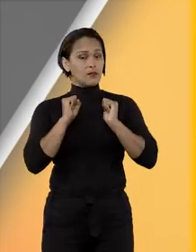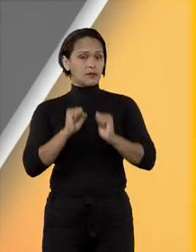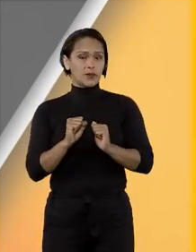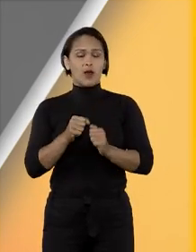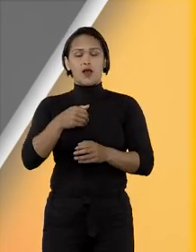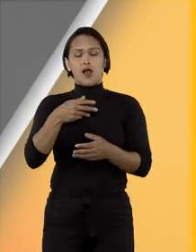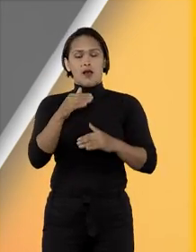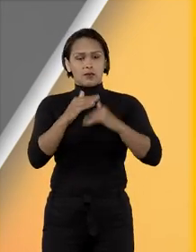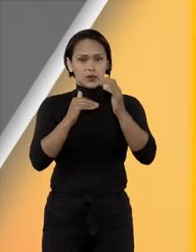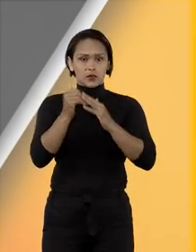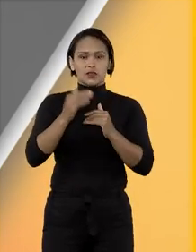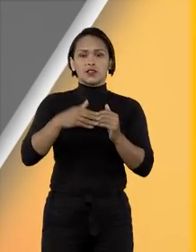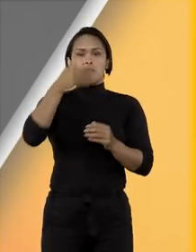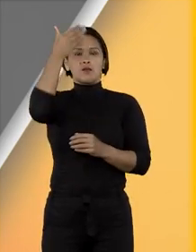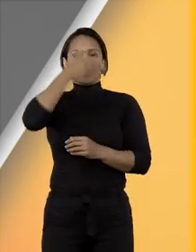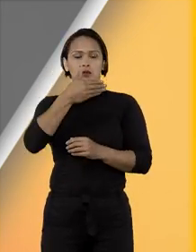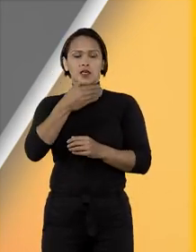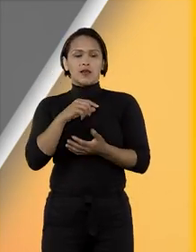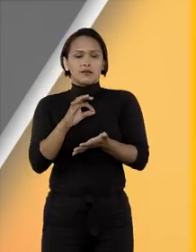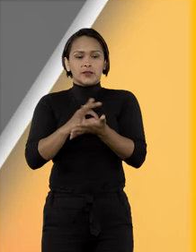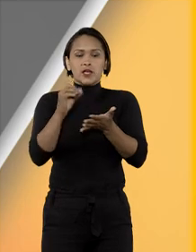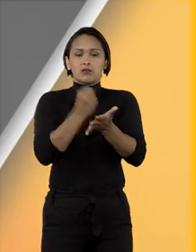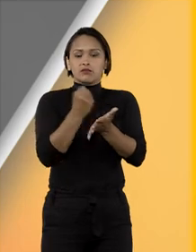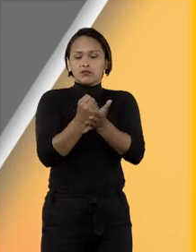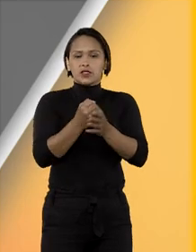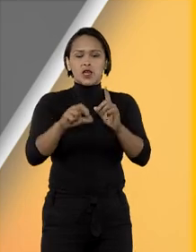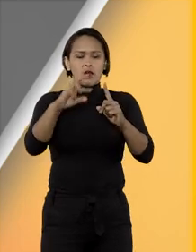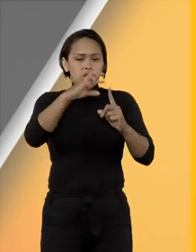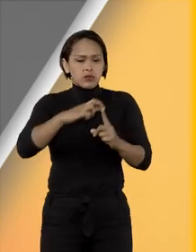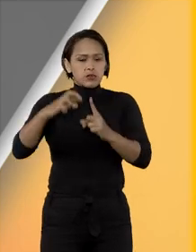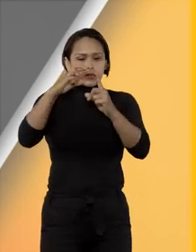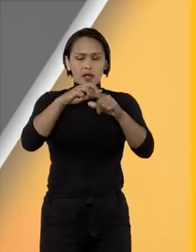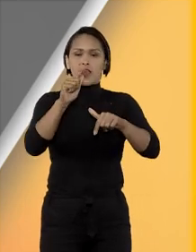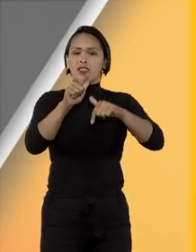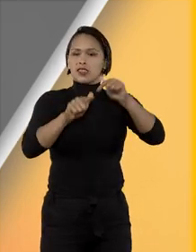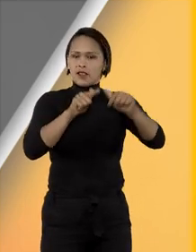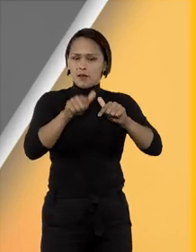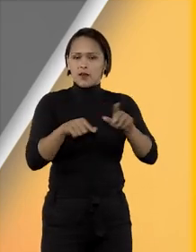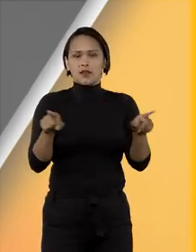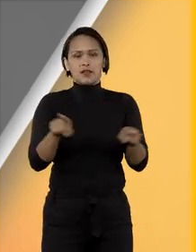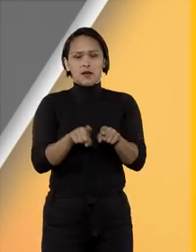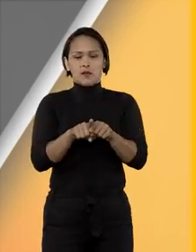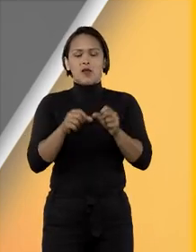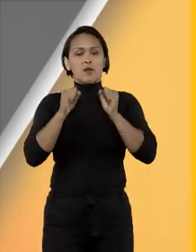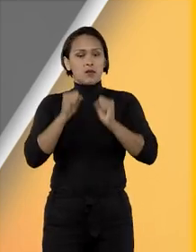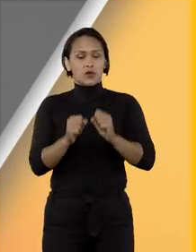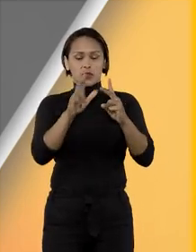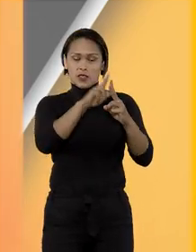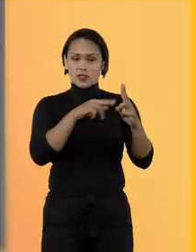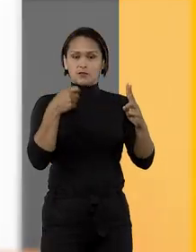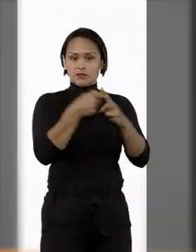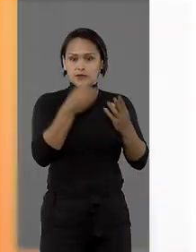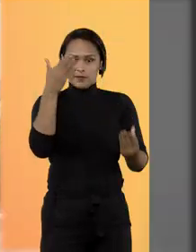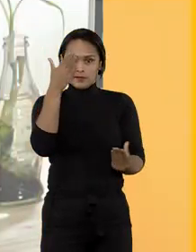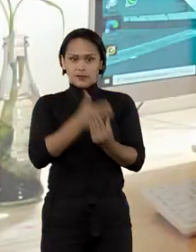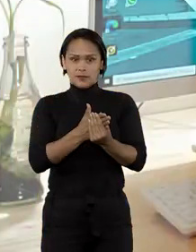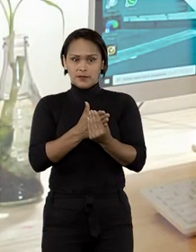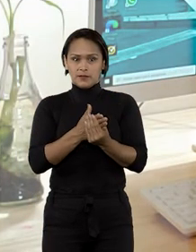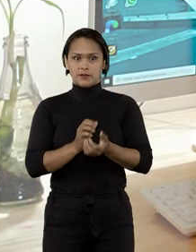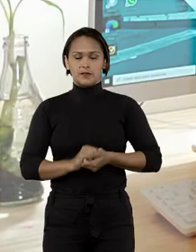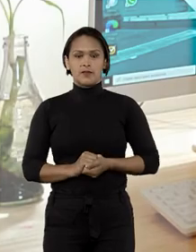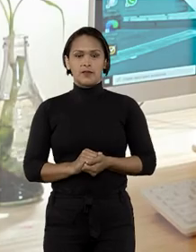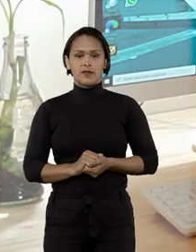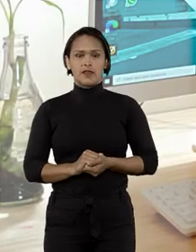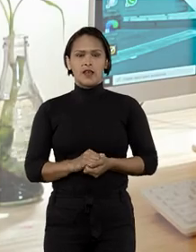de provas, requerer, porque quando ele atua como fiscal da ordem jurídica, ele assume também papel e poderes de parte no processo.